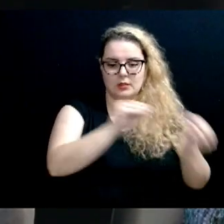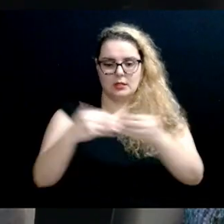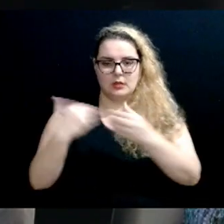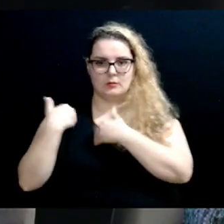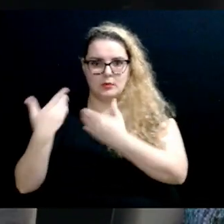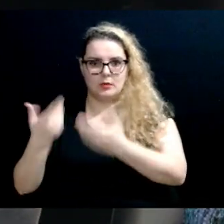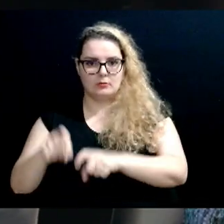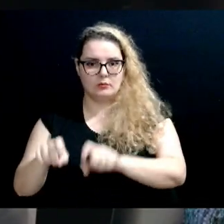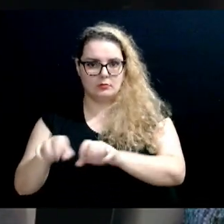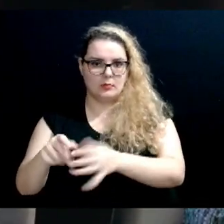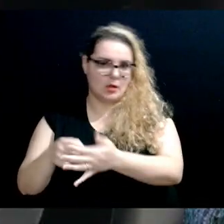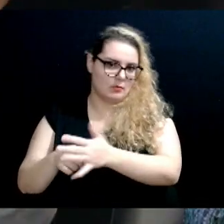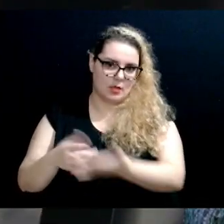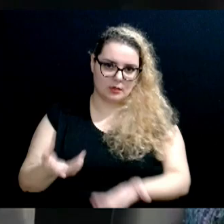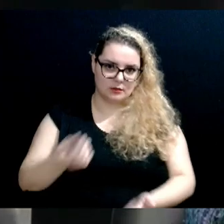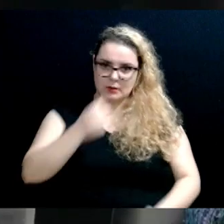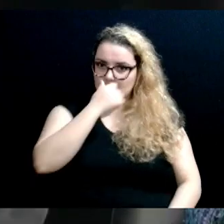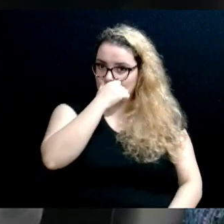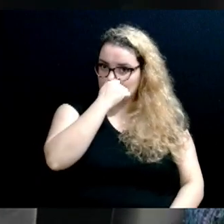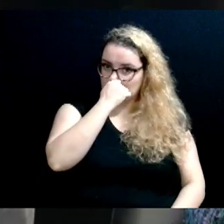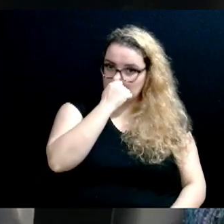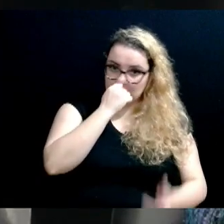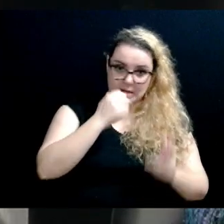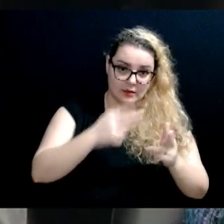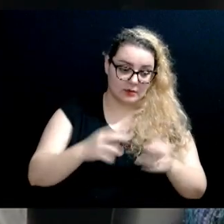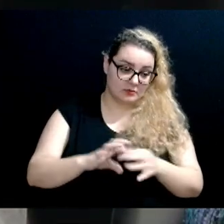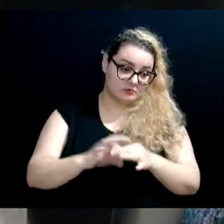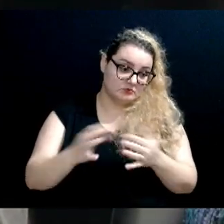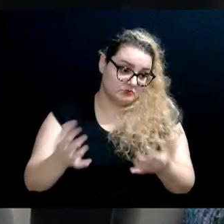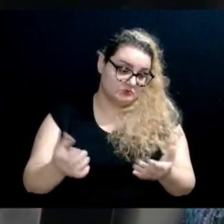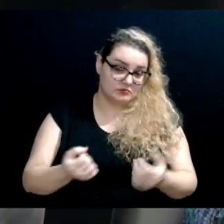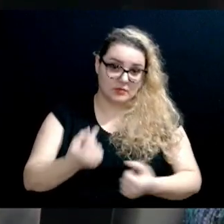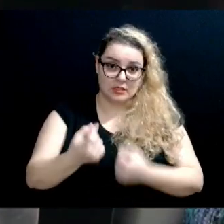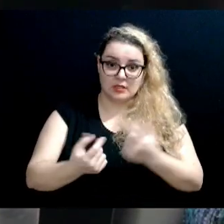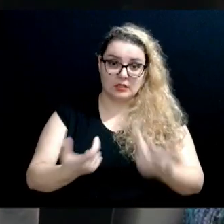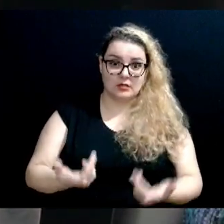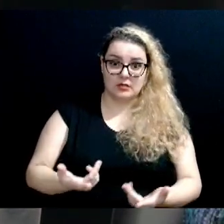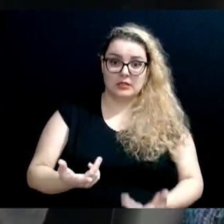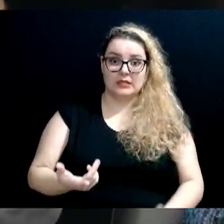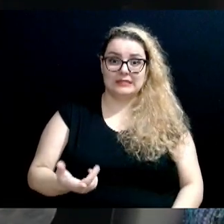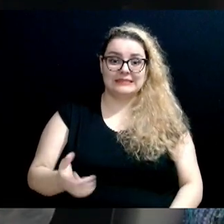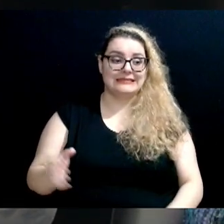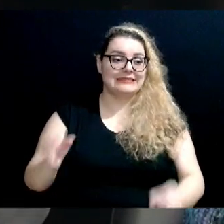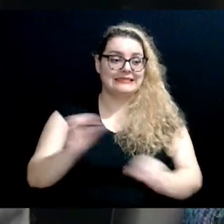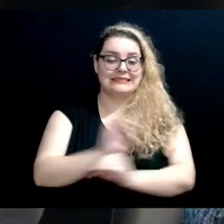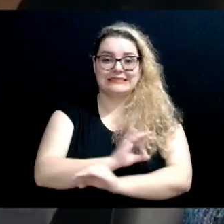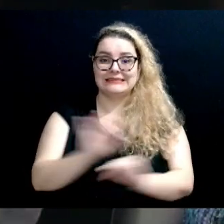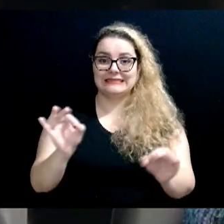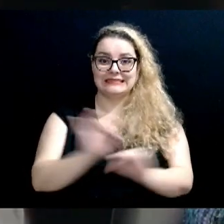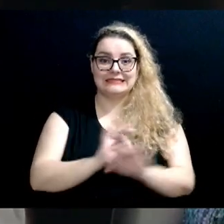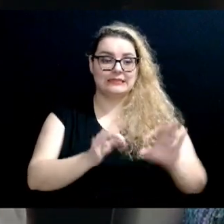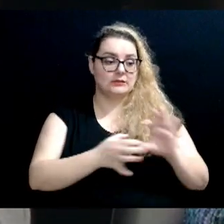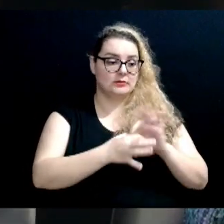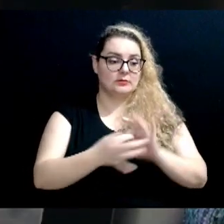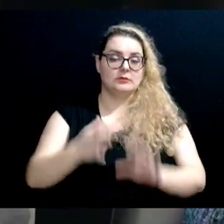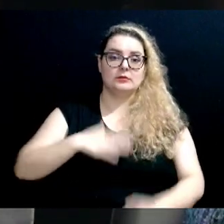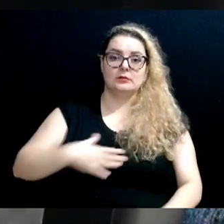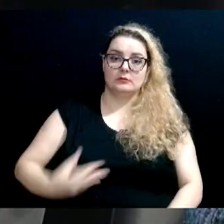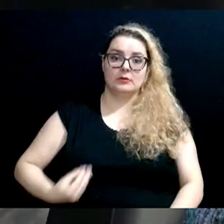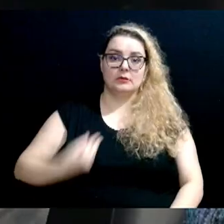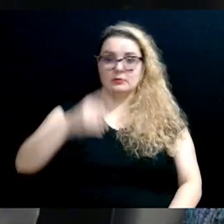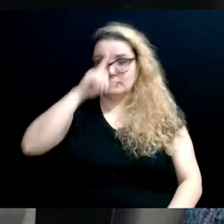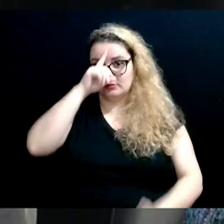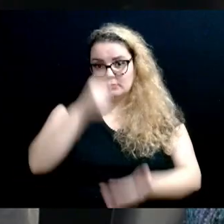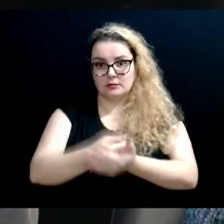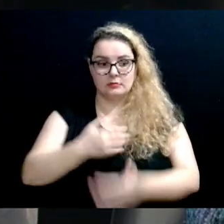coisa que eu deixar alguém que não tem nenhum contexto sobre a minha vida decidir algo por mim. Imagina se eu for tomar